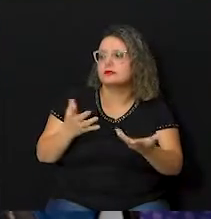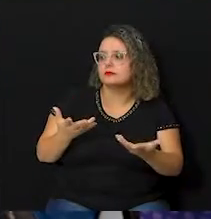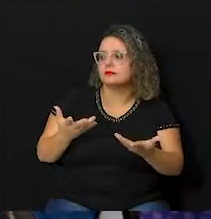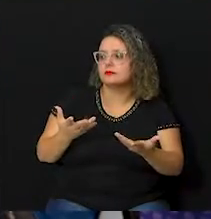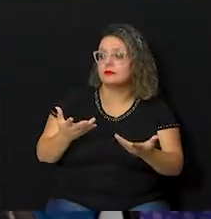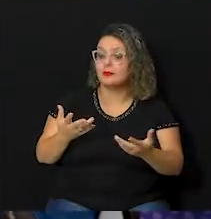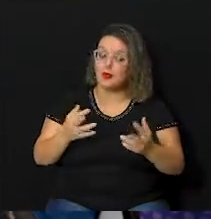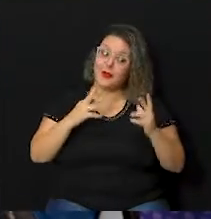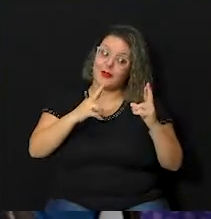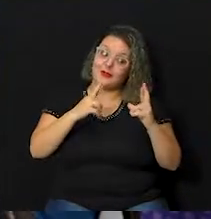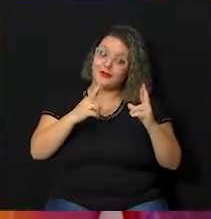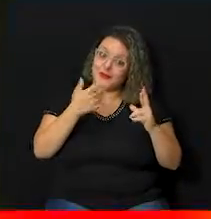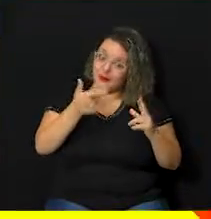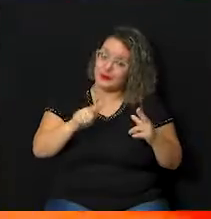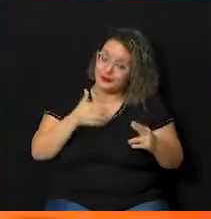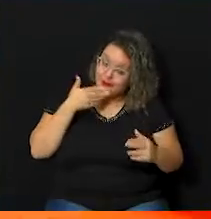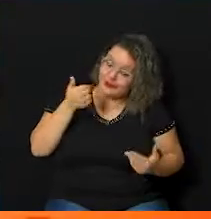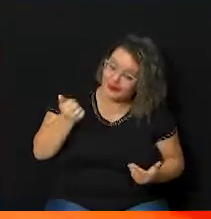espero que continue melhor.